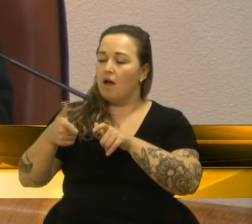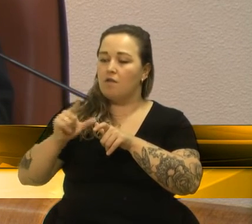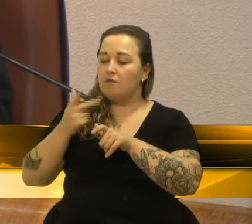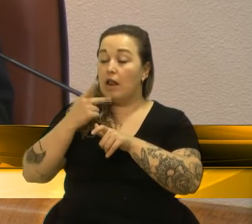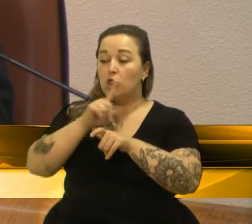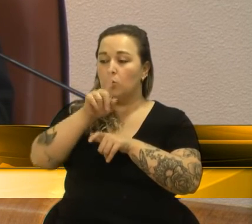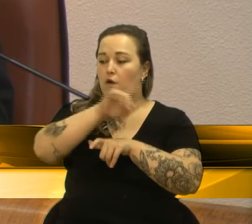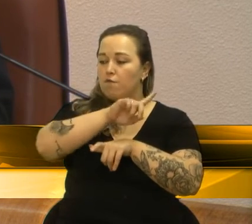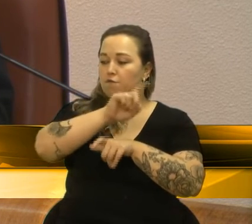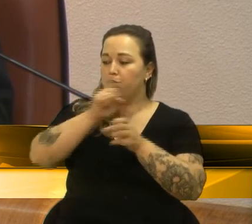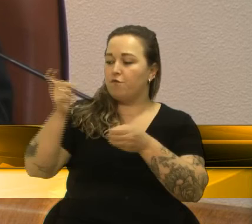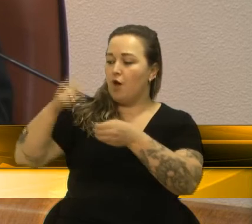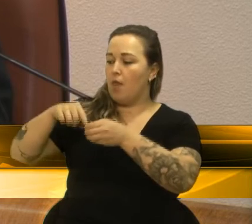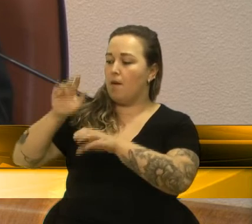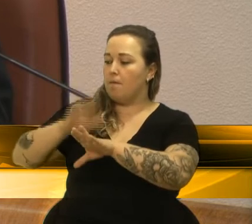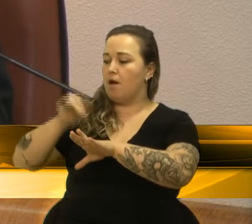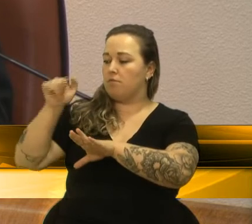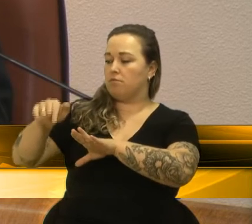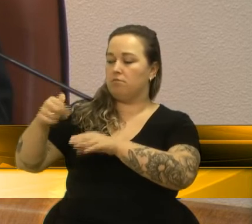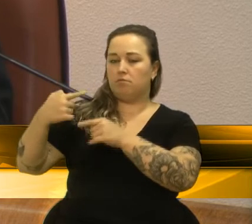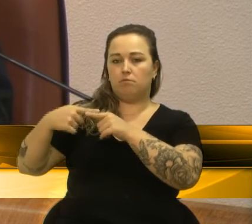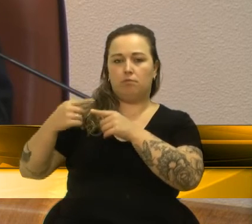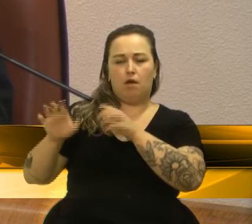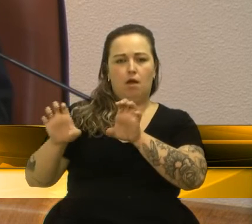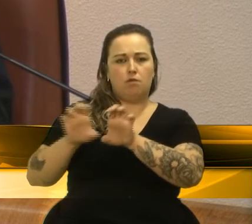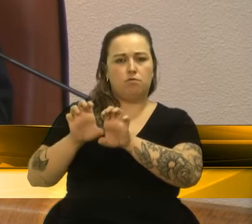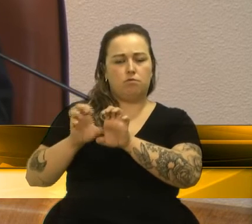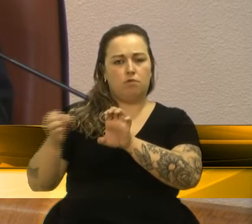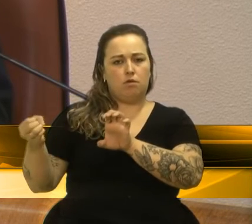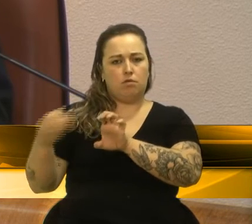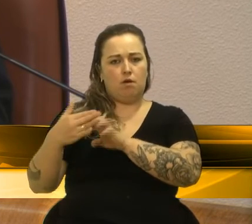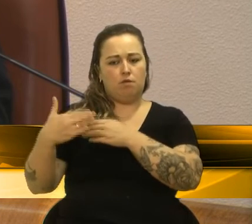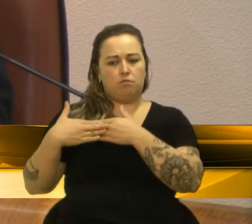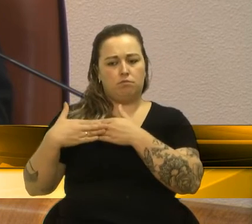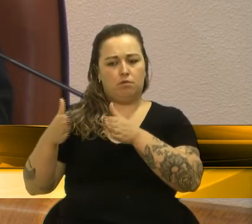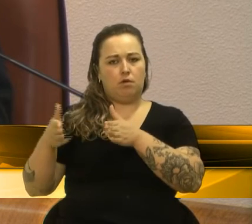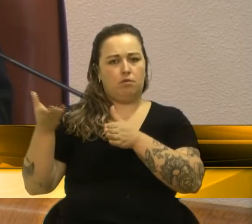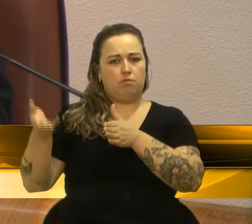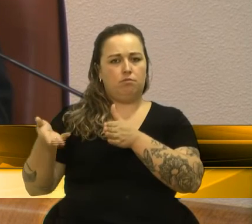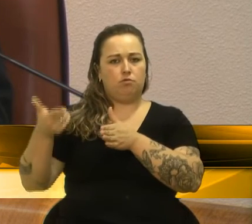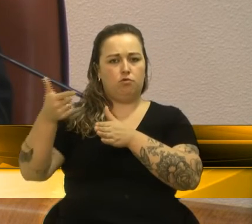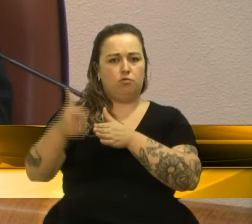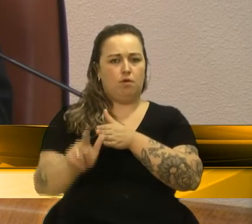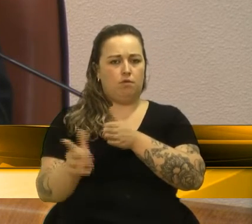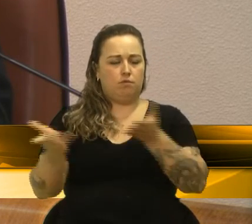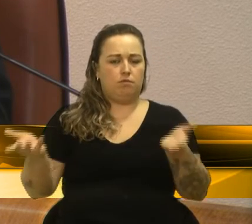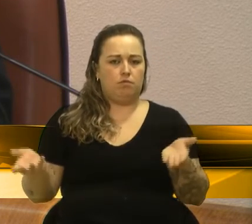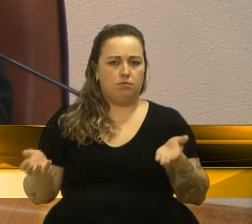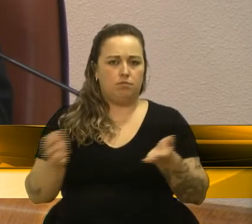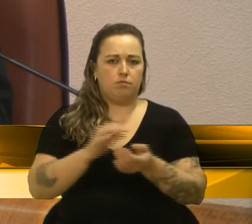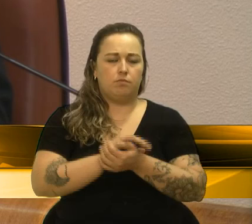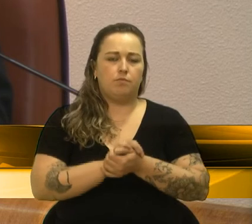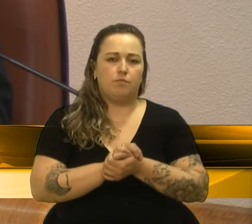local, uma vez que a nova estrutura contaria com outra